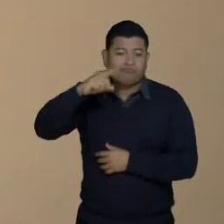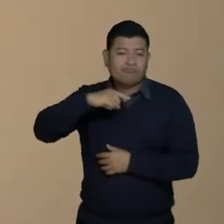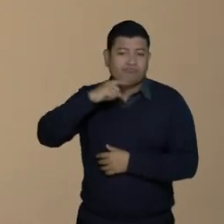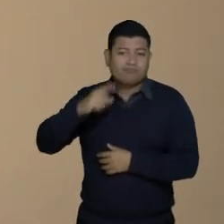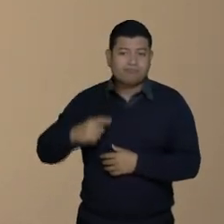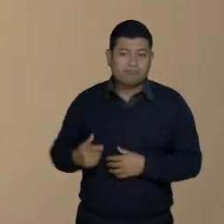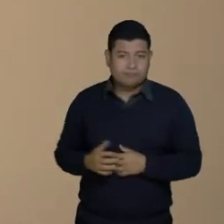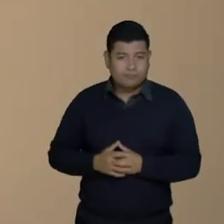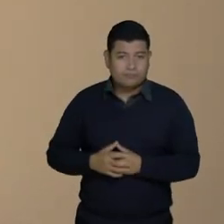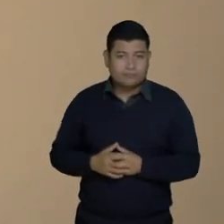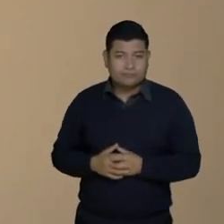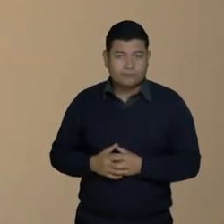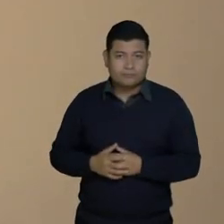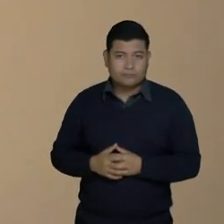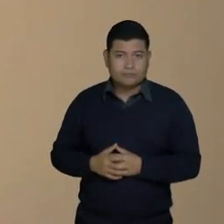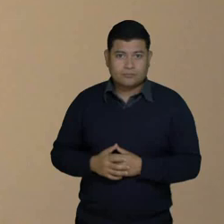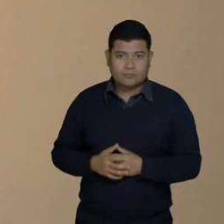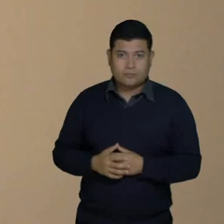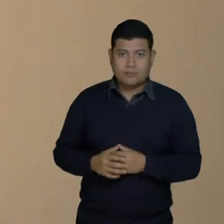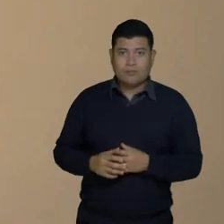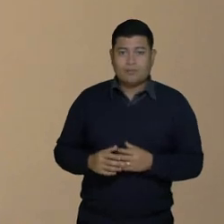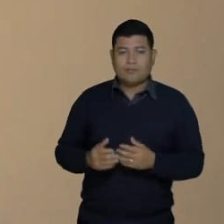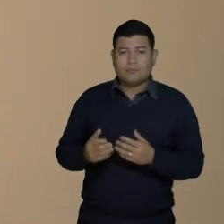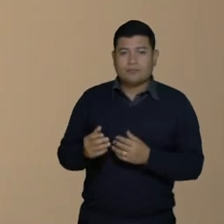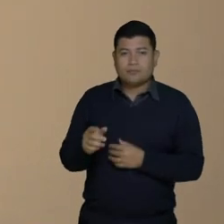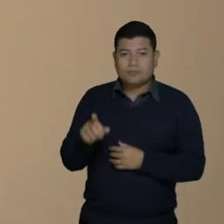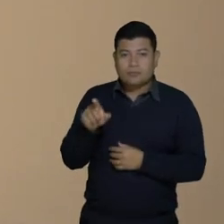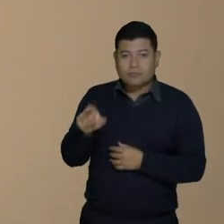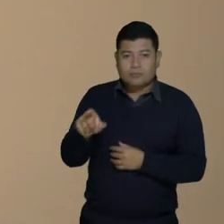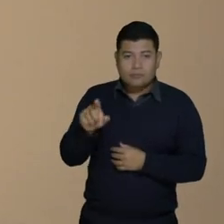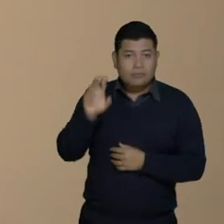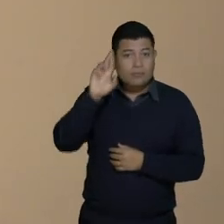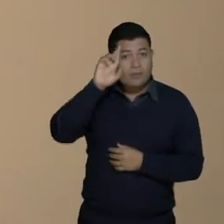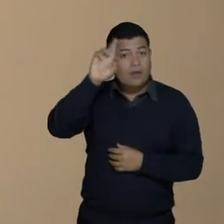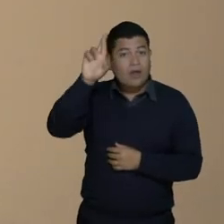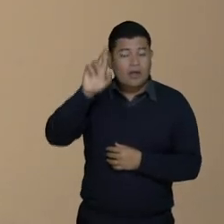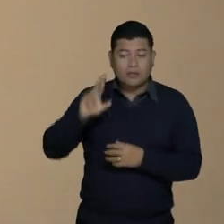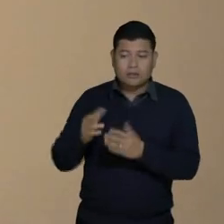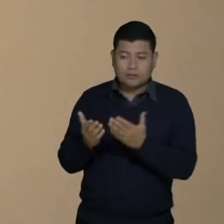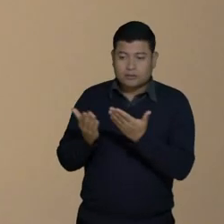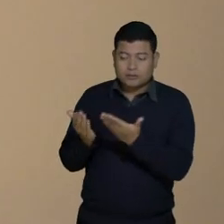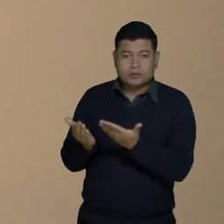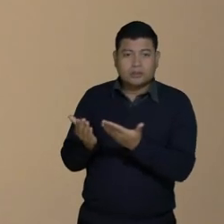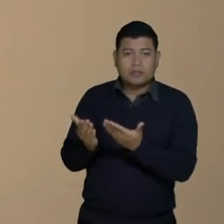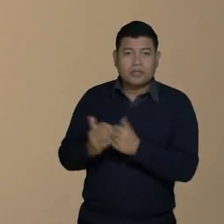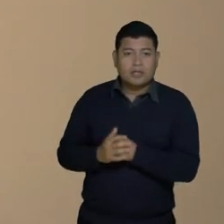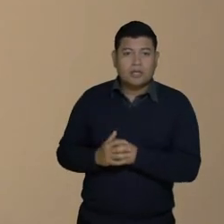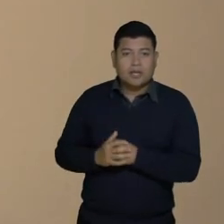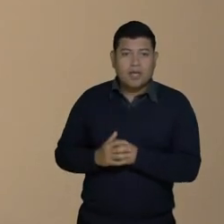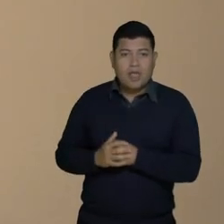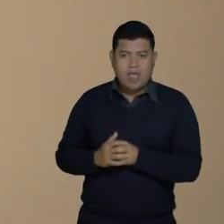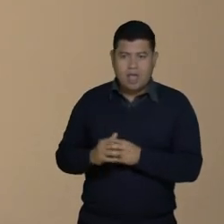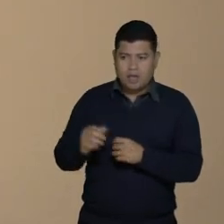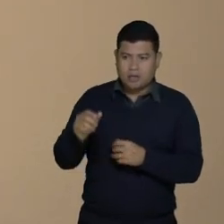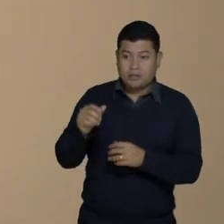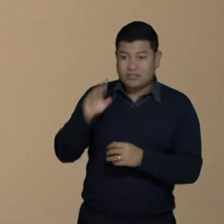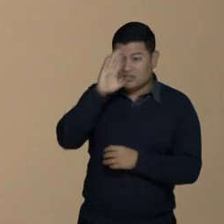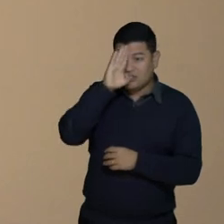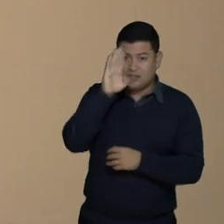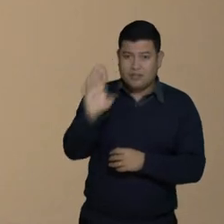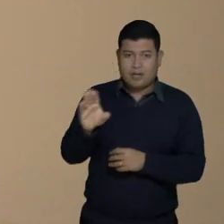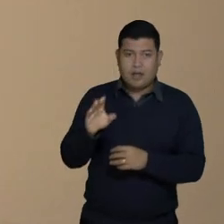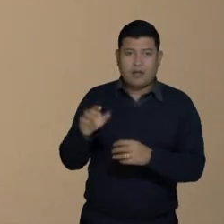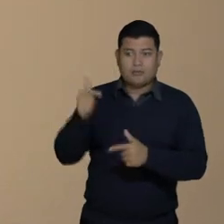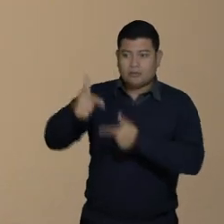e sabe quem encaminha para esse serviço diretamente não é o médico